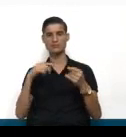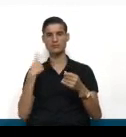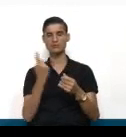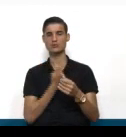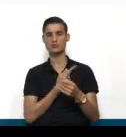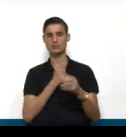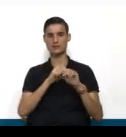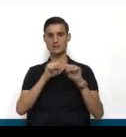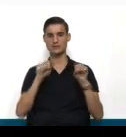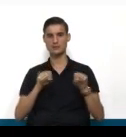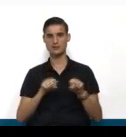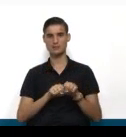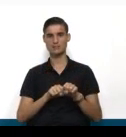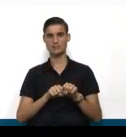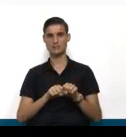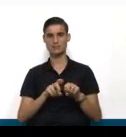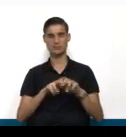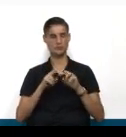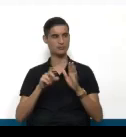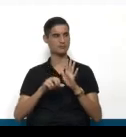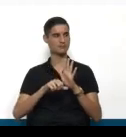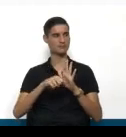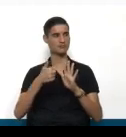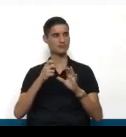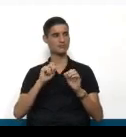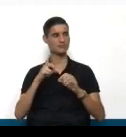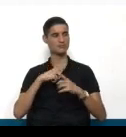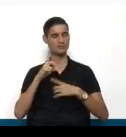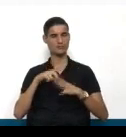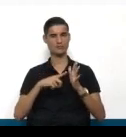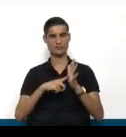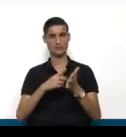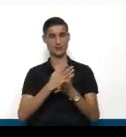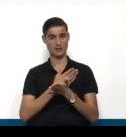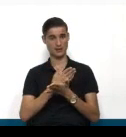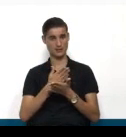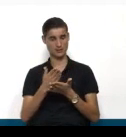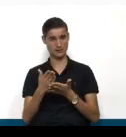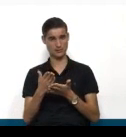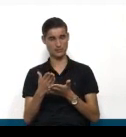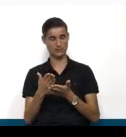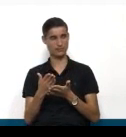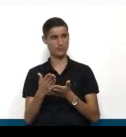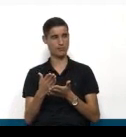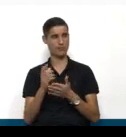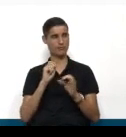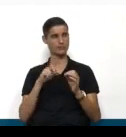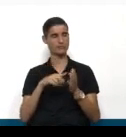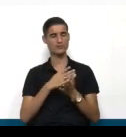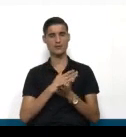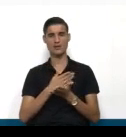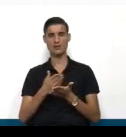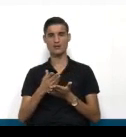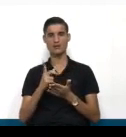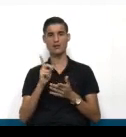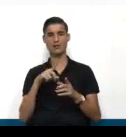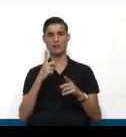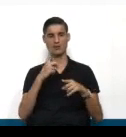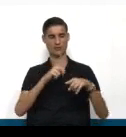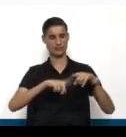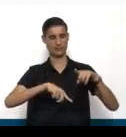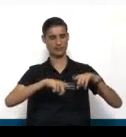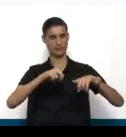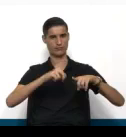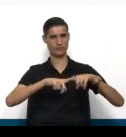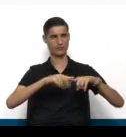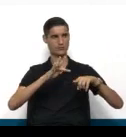desse sistema? Então, primeiramente, nós temos a condição inicial. O que diz essa condição inicial? A